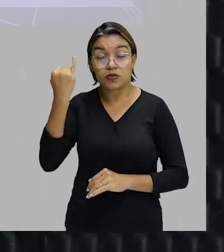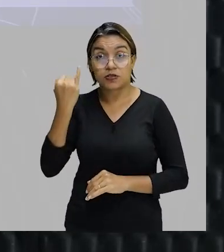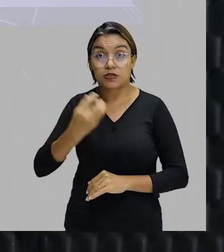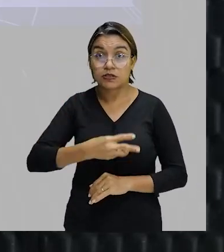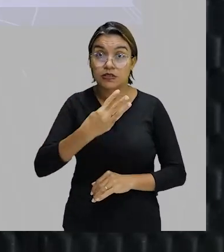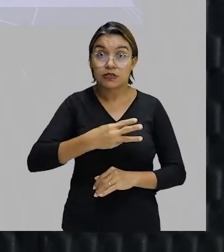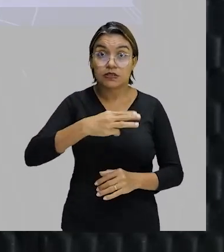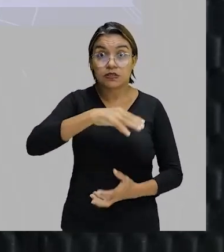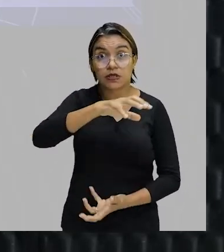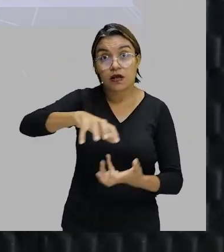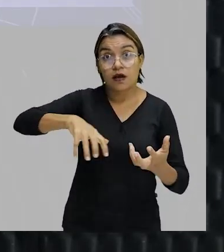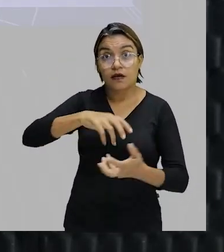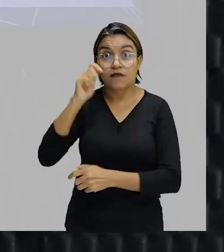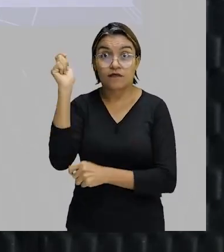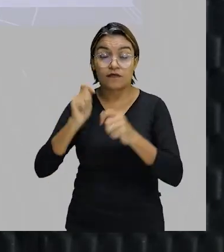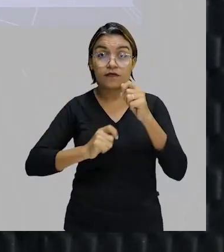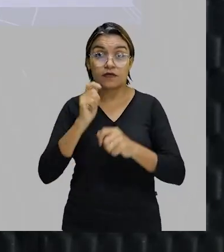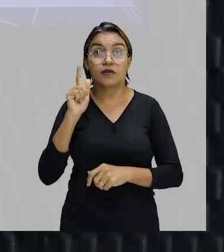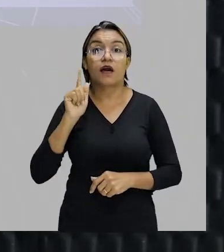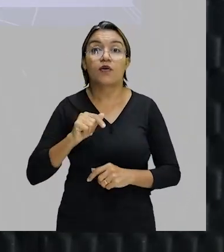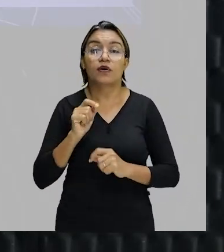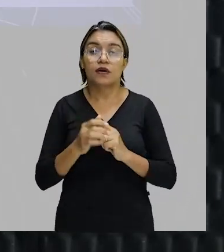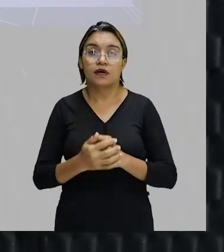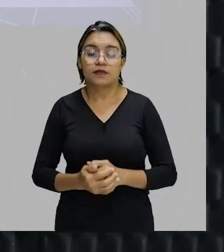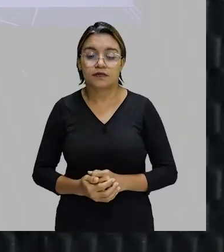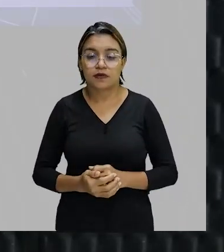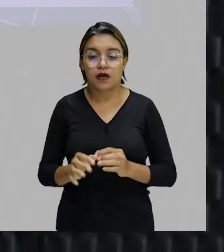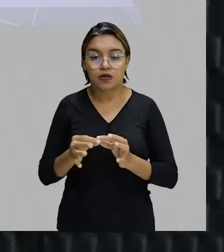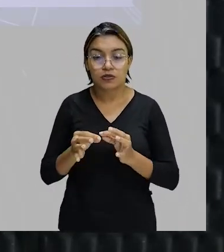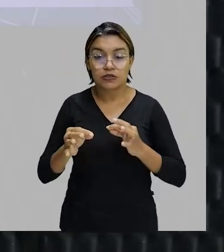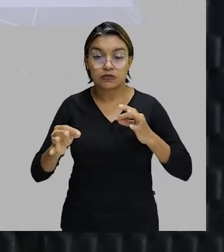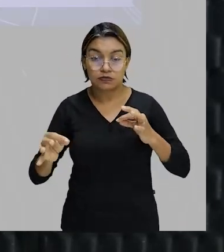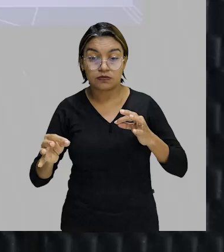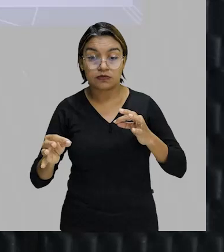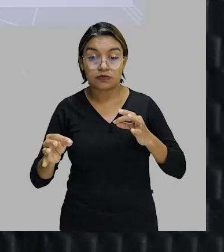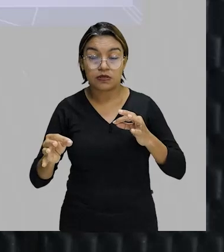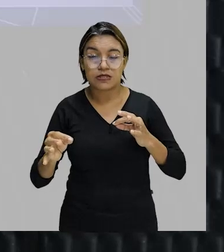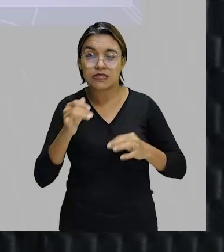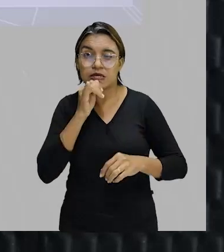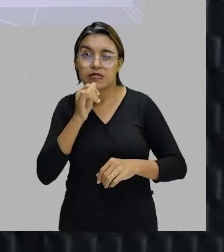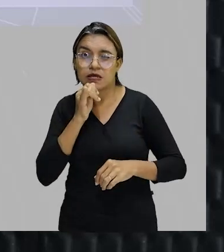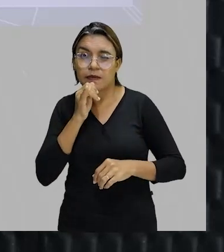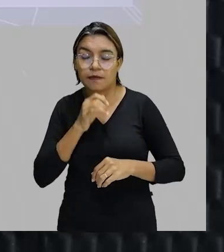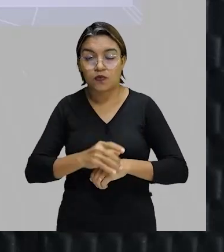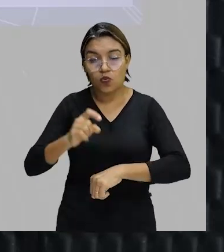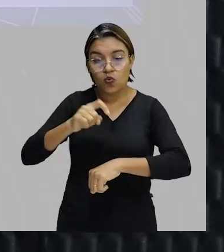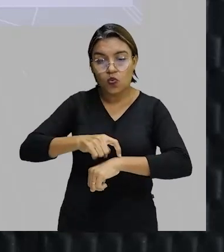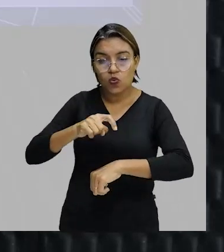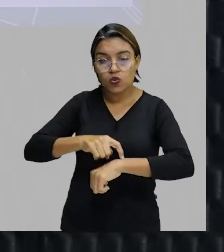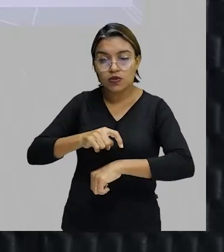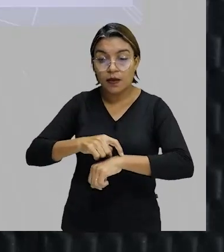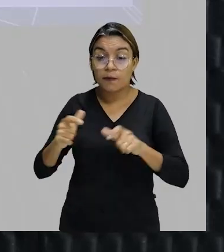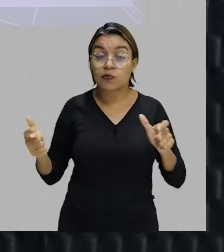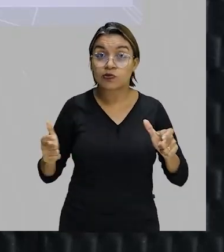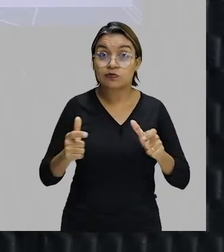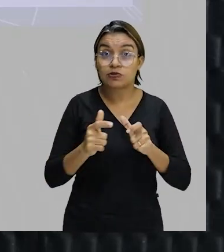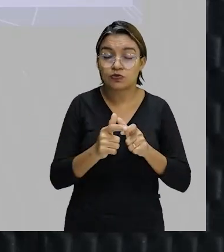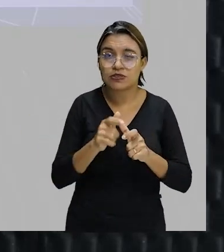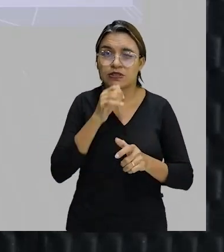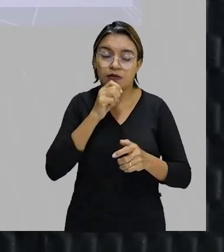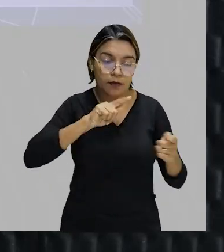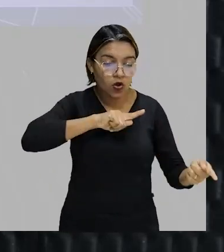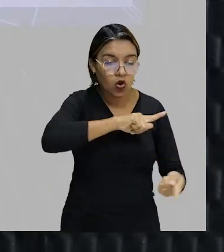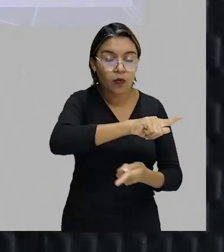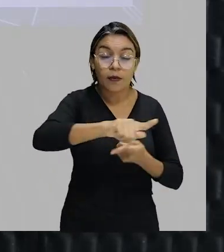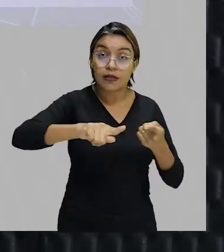terceira revolução é o encurtamento da distância pelo tempo. Com a intensificação da globalização, nós vamos